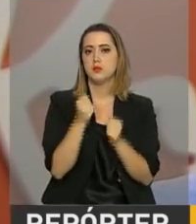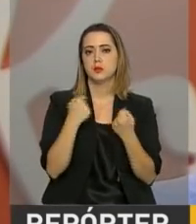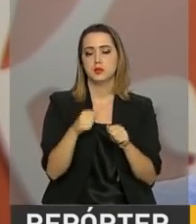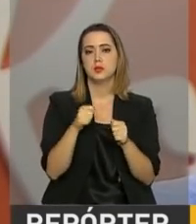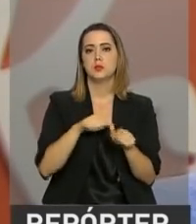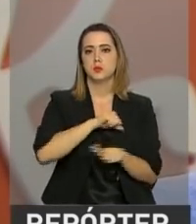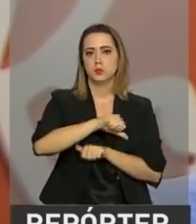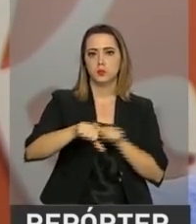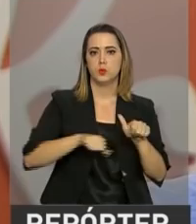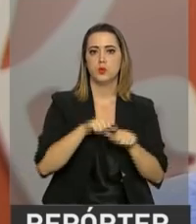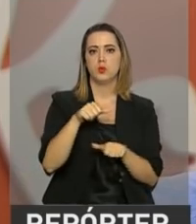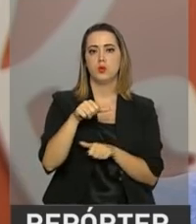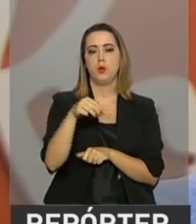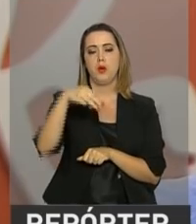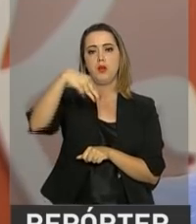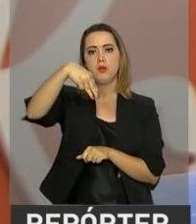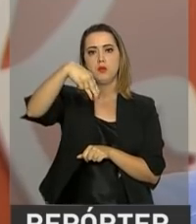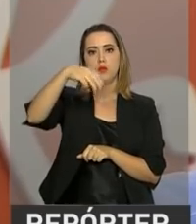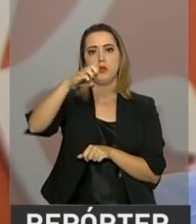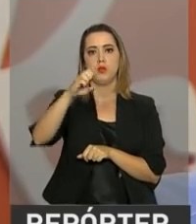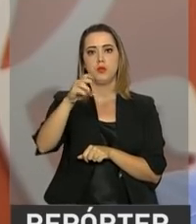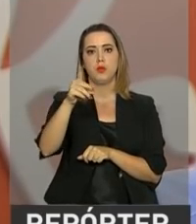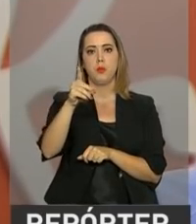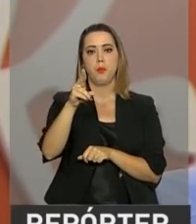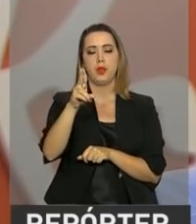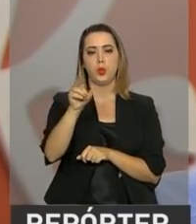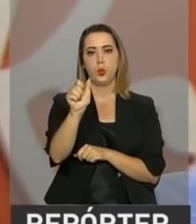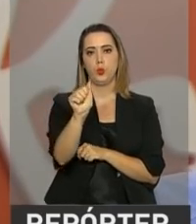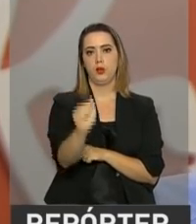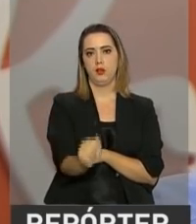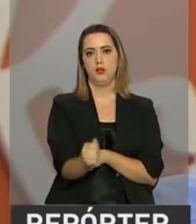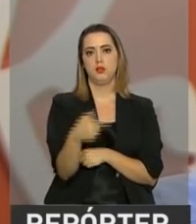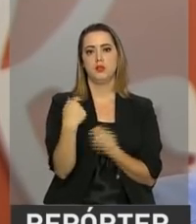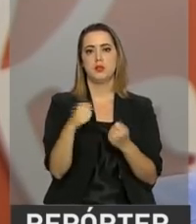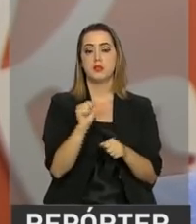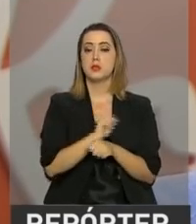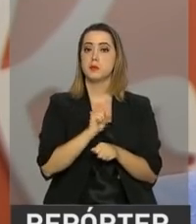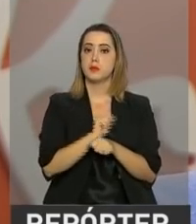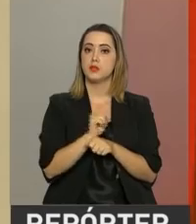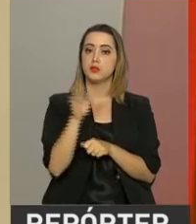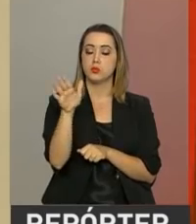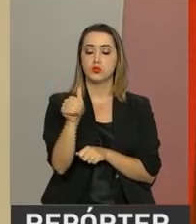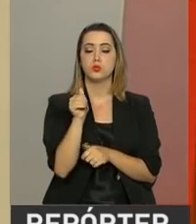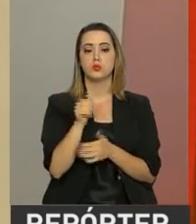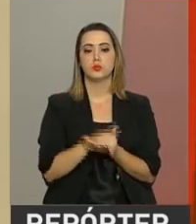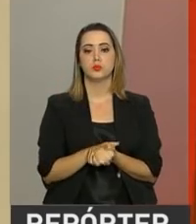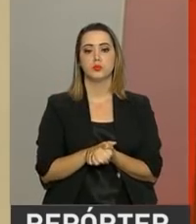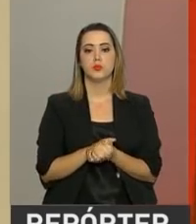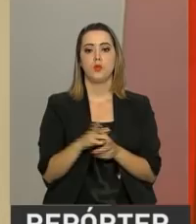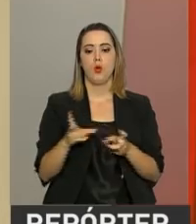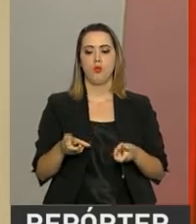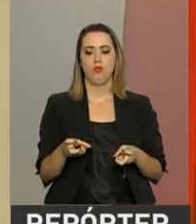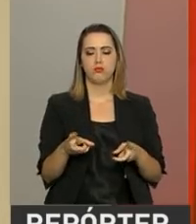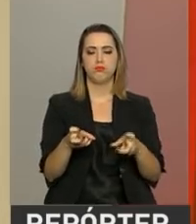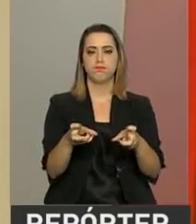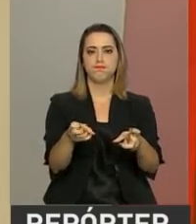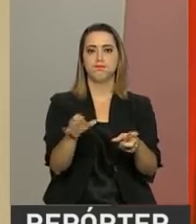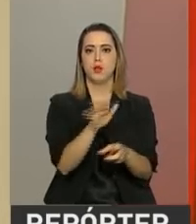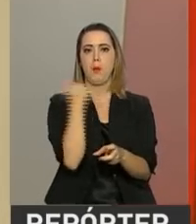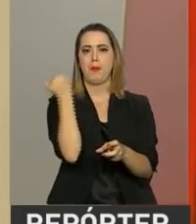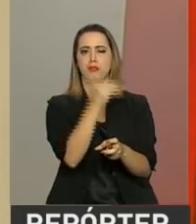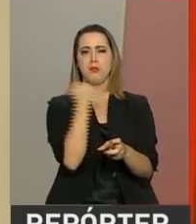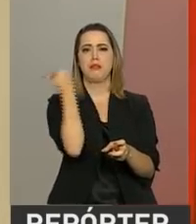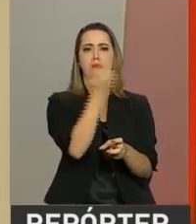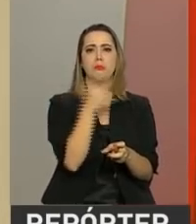transplante né só que ele já conseguiu doador é aí só tá esperando chamar mesmo o câncer e a doença que mais mata